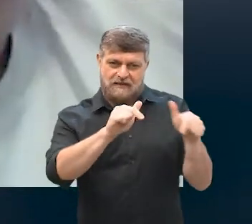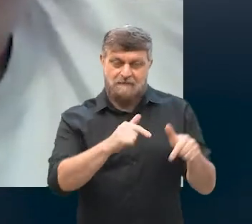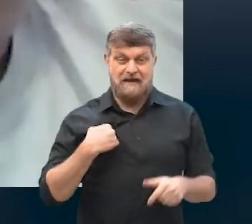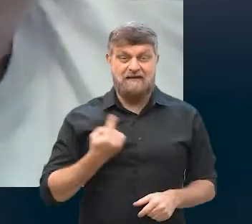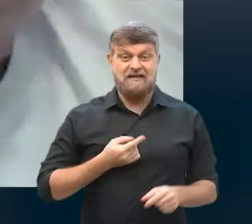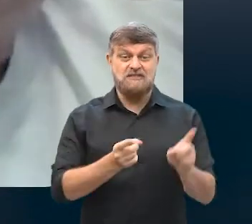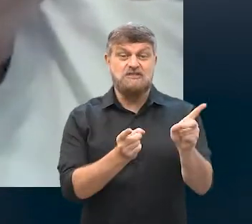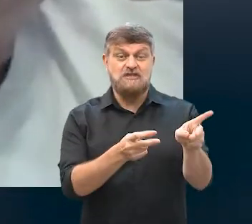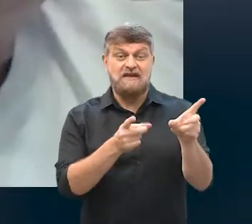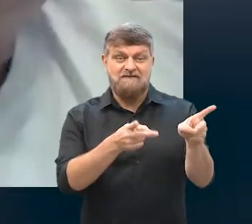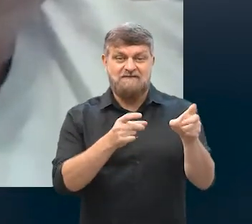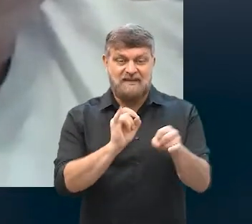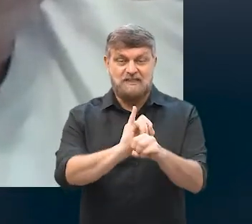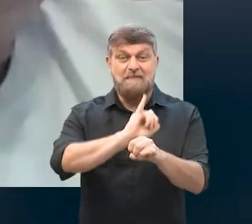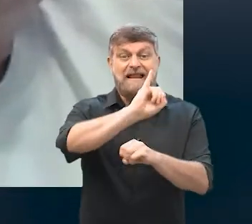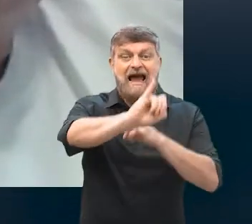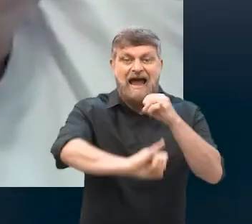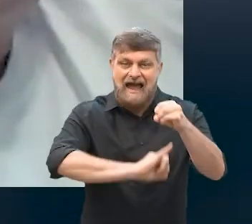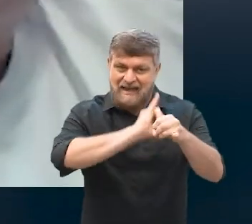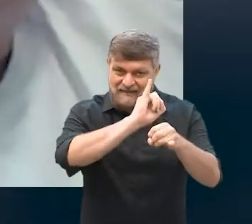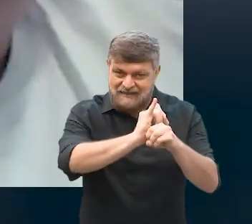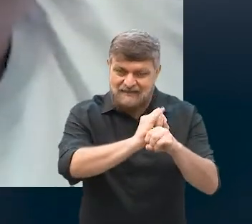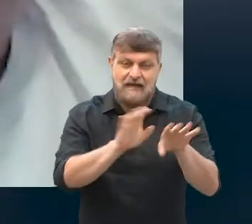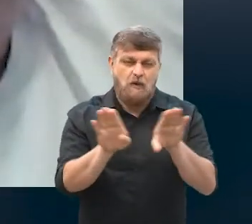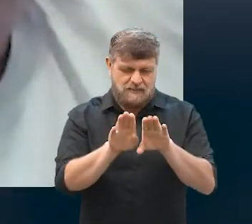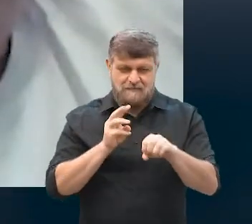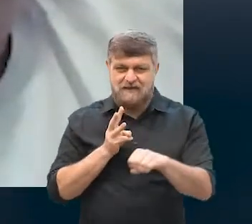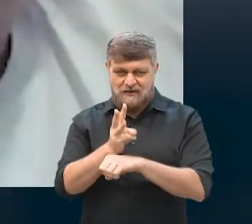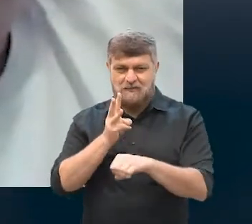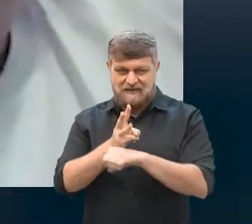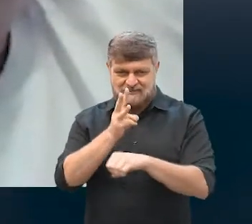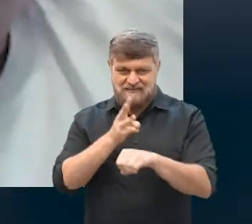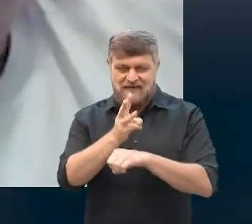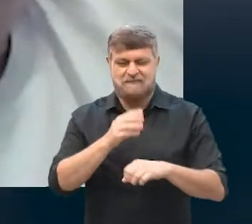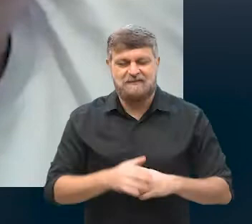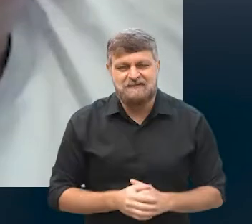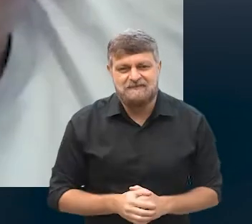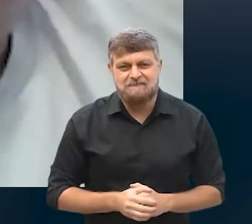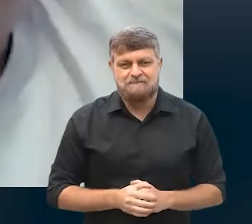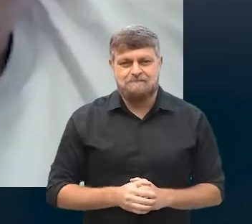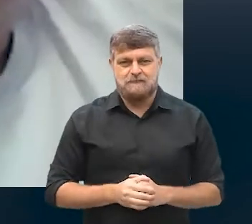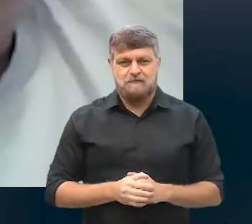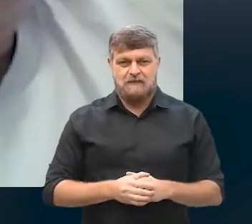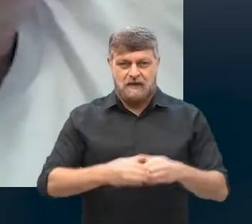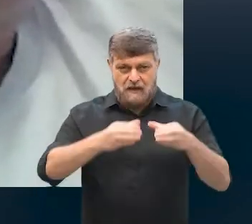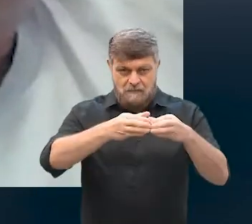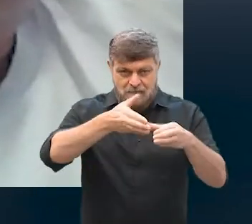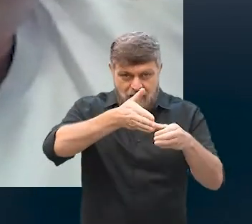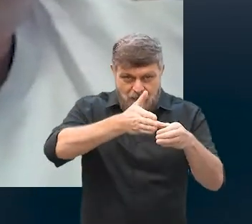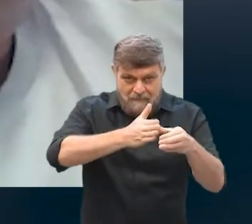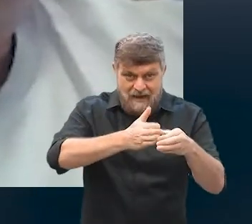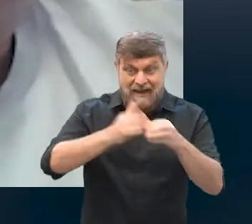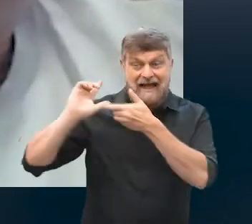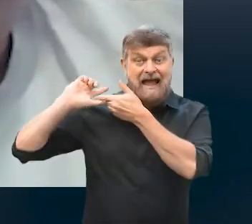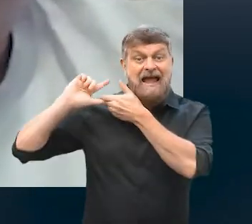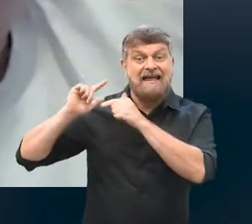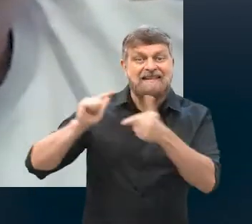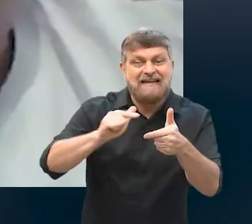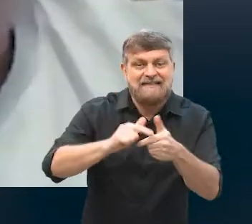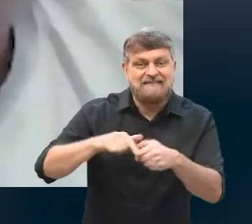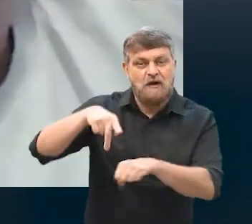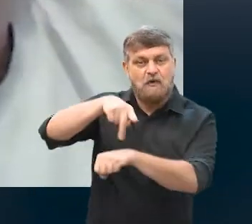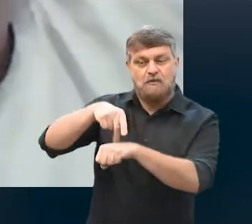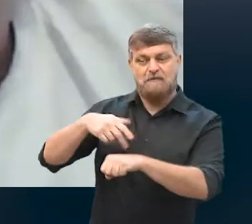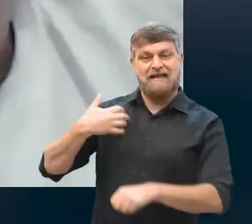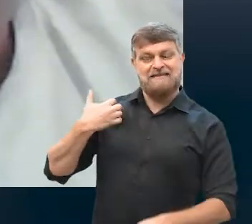a gente vende exclusivamente pela internet ou pelo WhatsApp, né, que usa a internet também, de empanadas tradicionais argentinas.